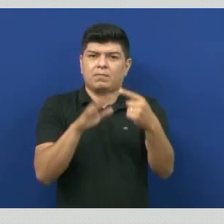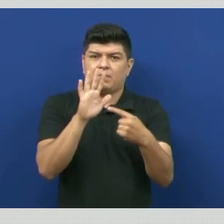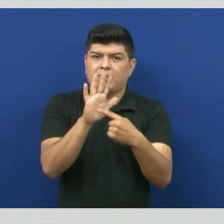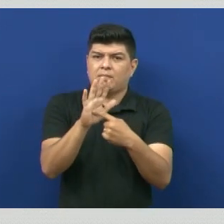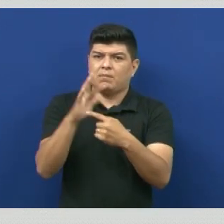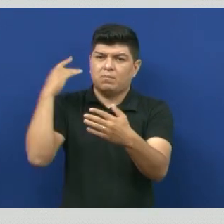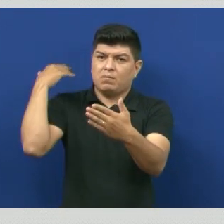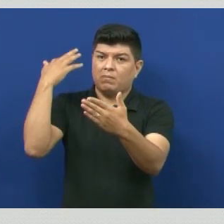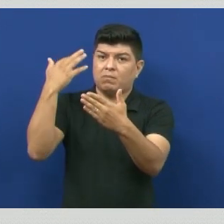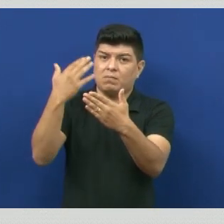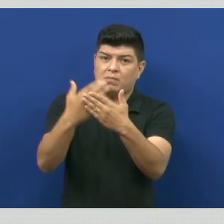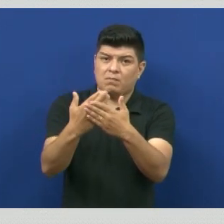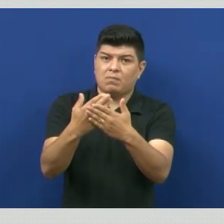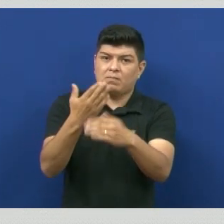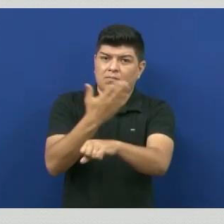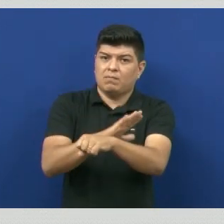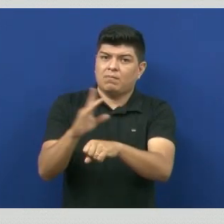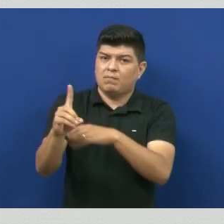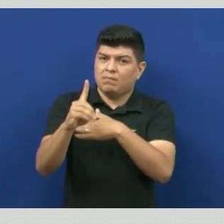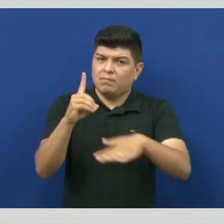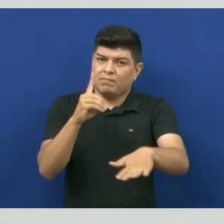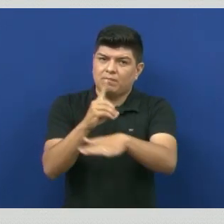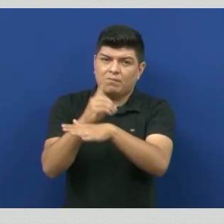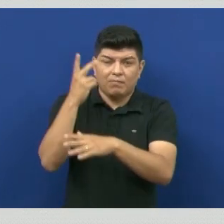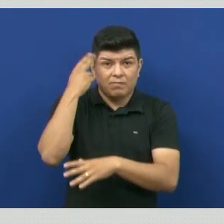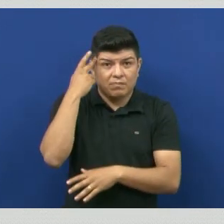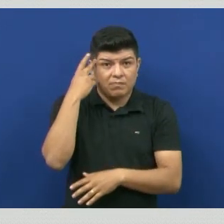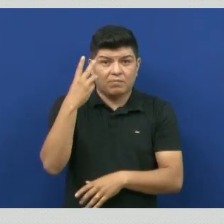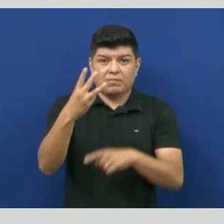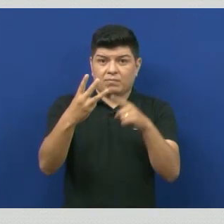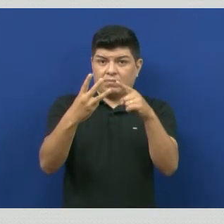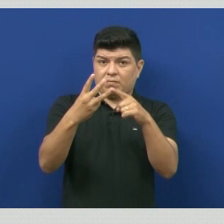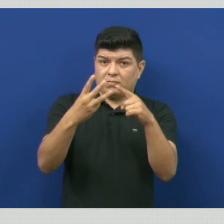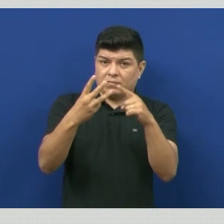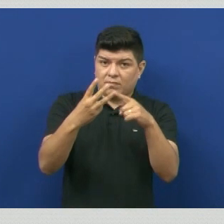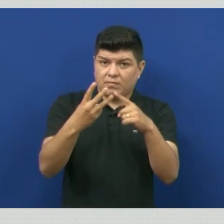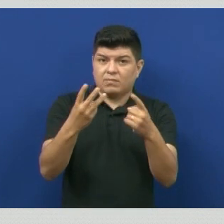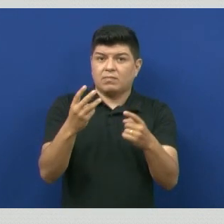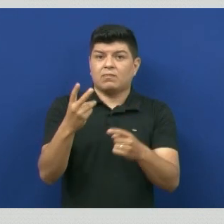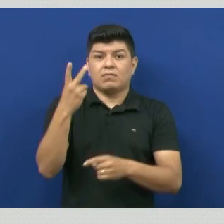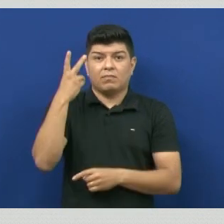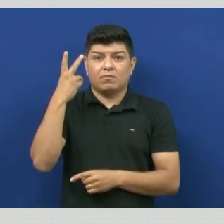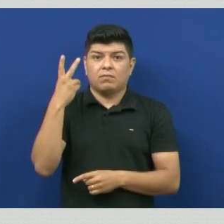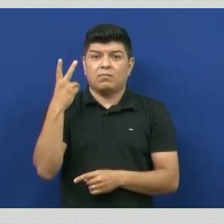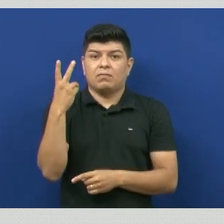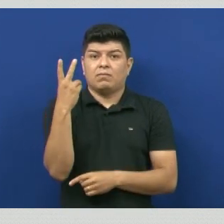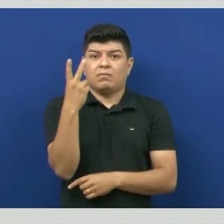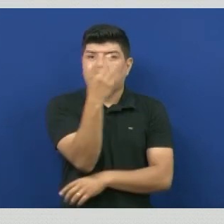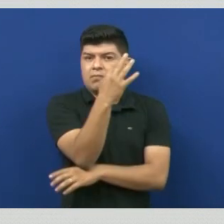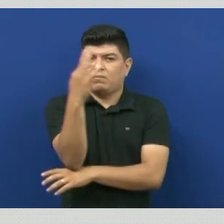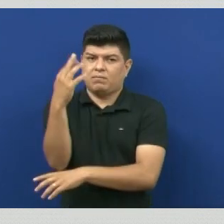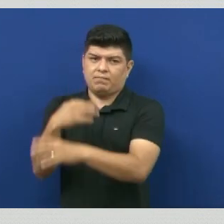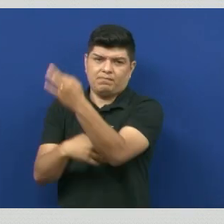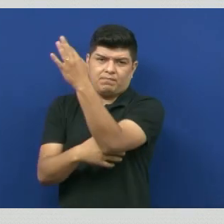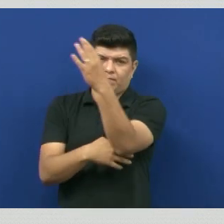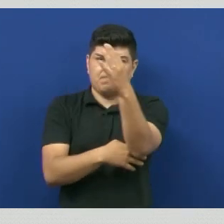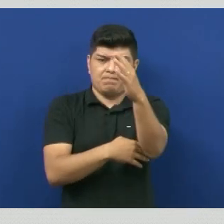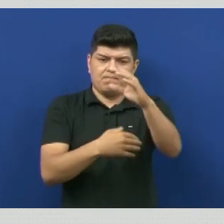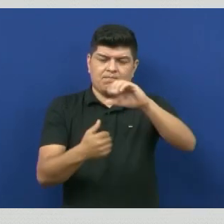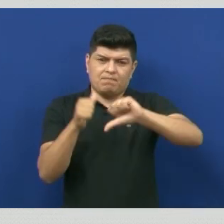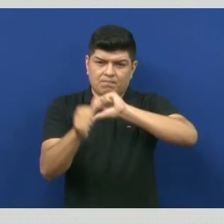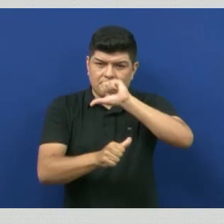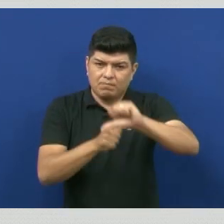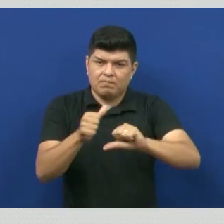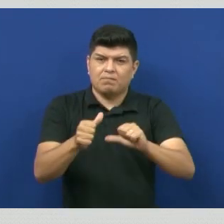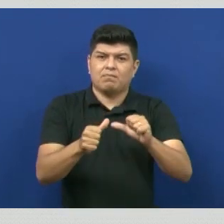das práticas sociais e naturais. 3. Os elementos das paisagens se